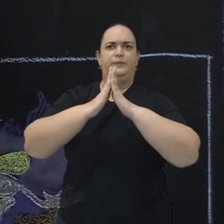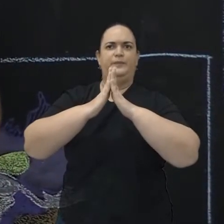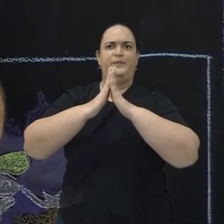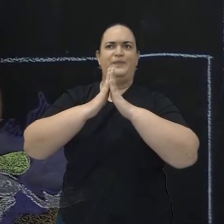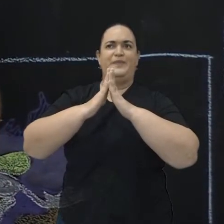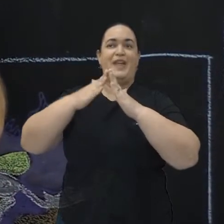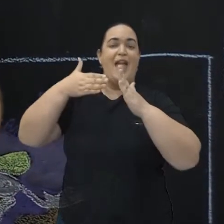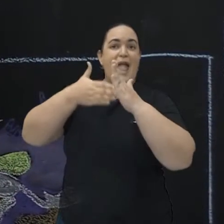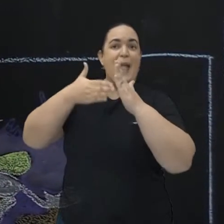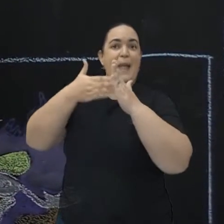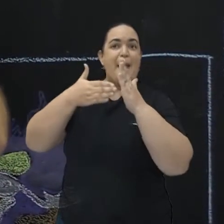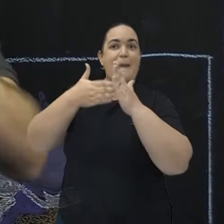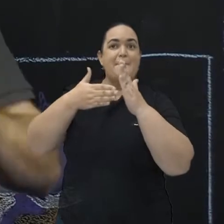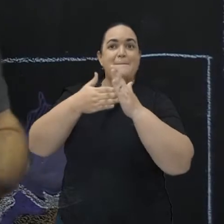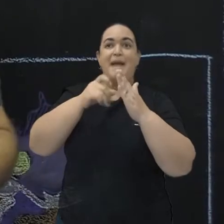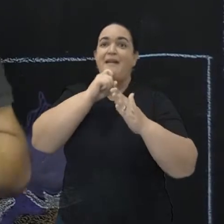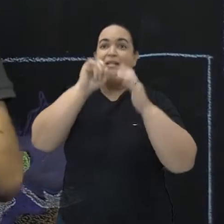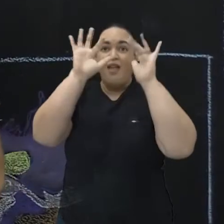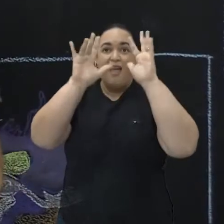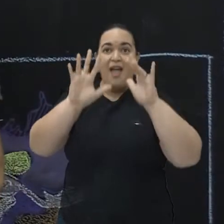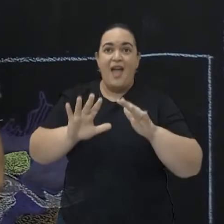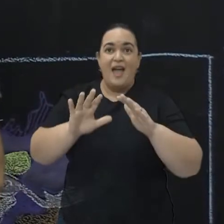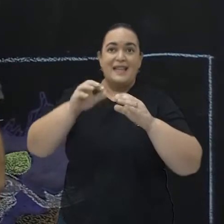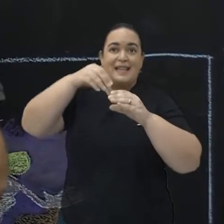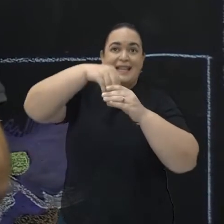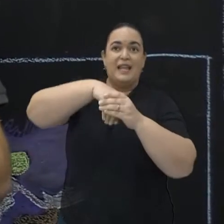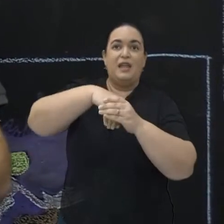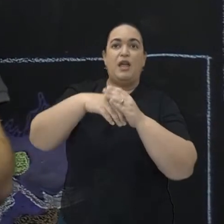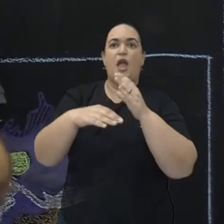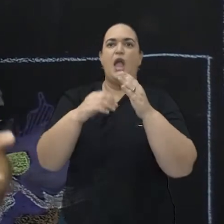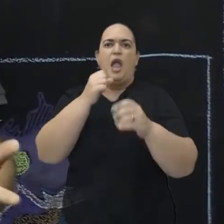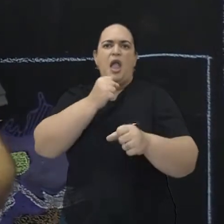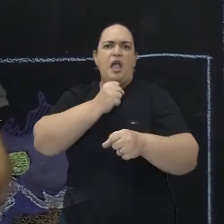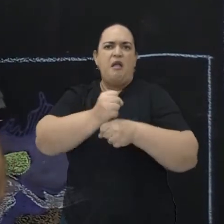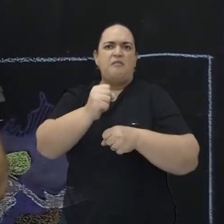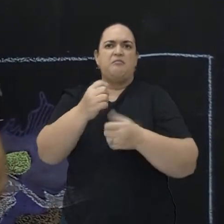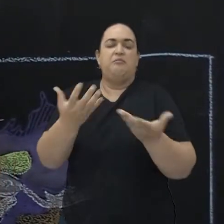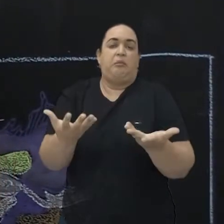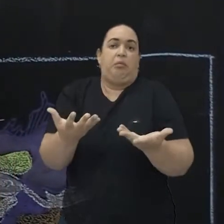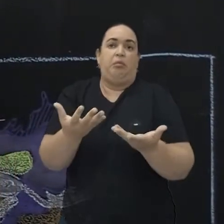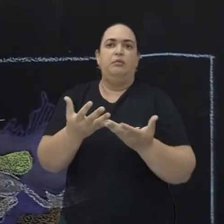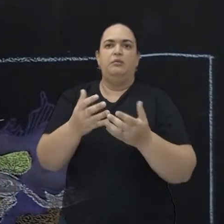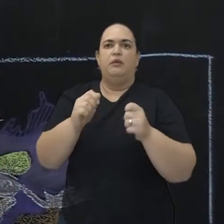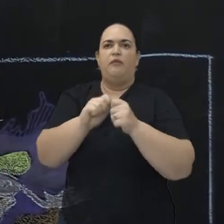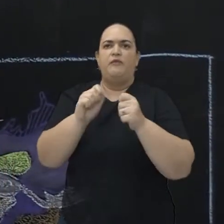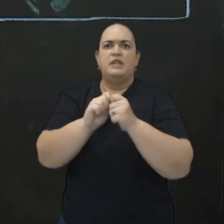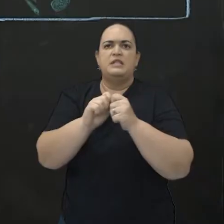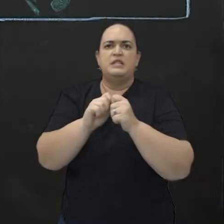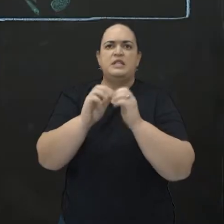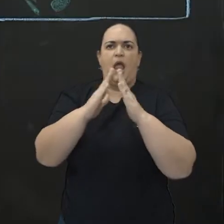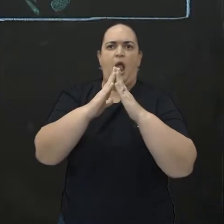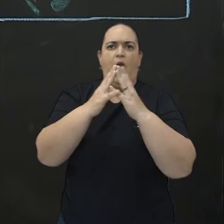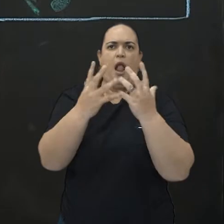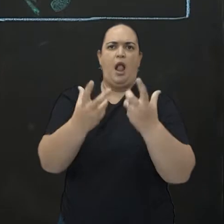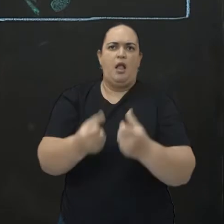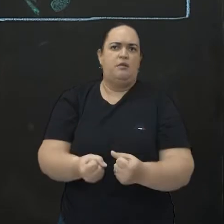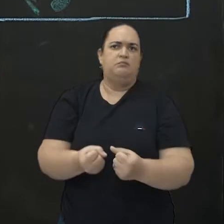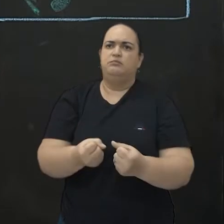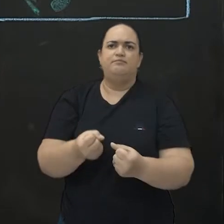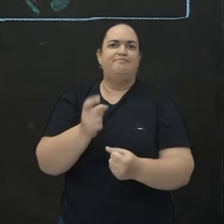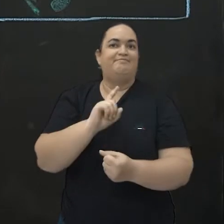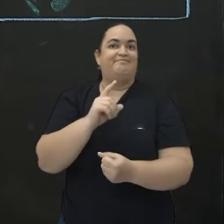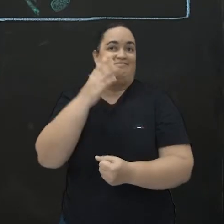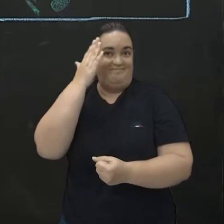com que a neve acabe aí se espalhando na folha e também gerando esse problema. Então, a formação